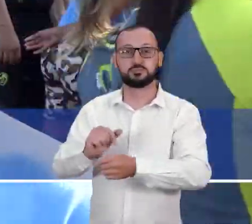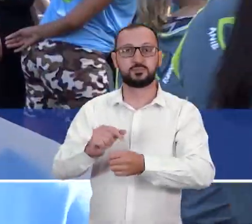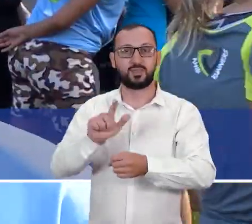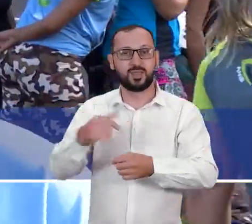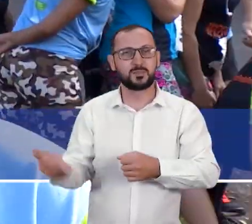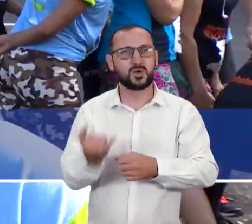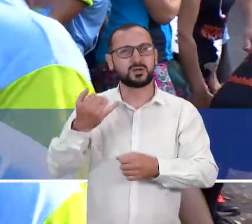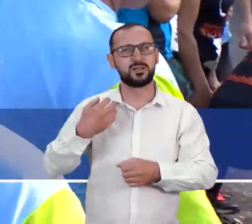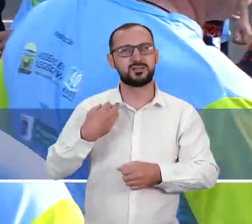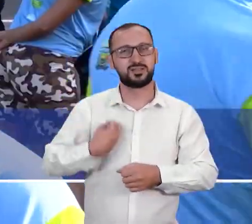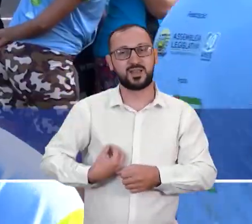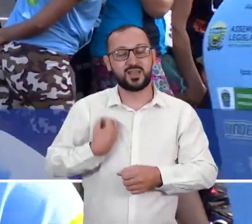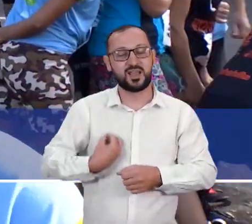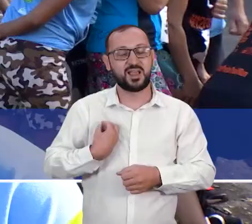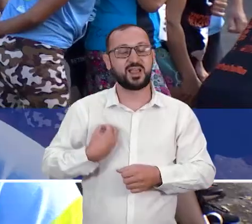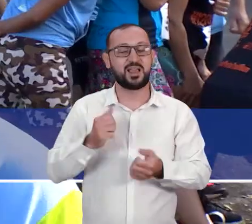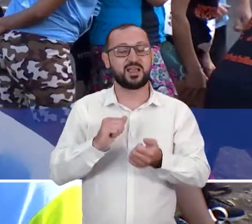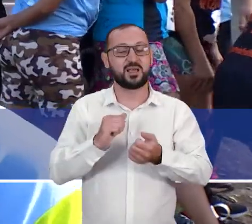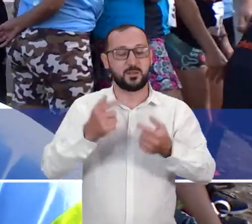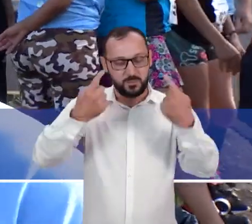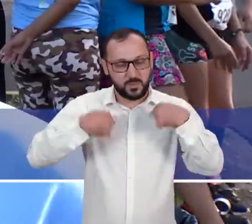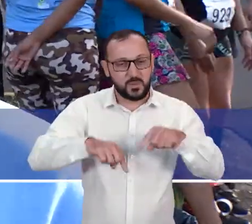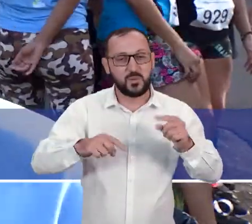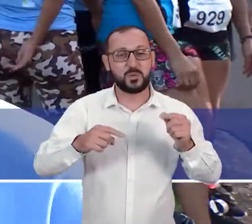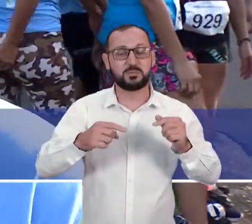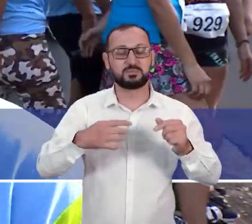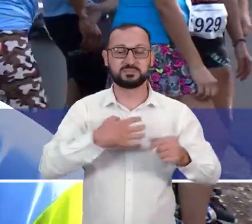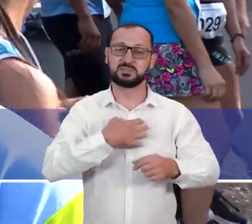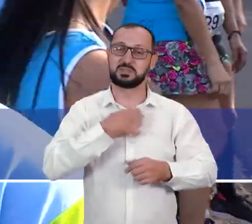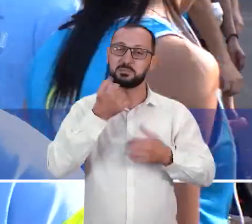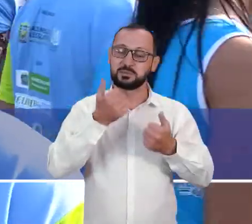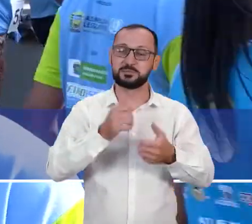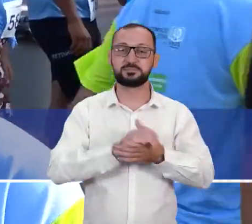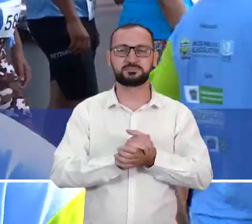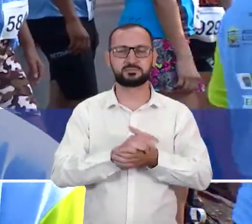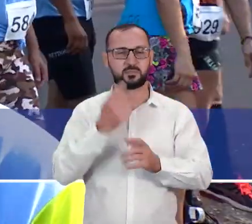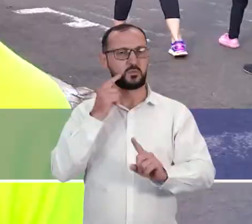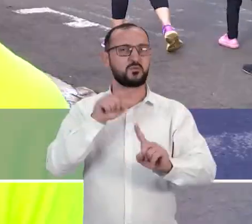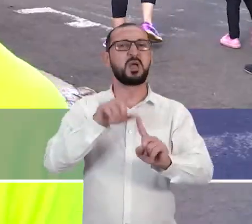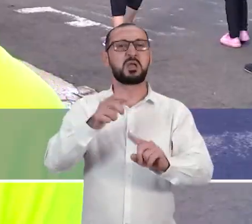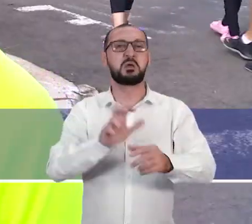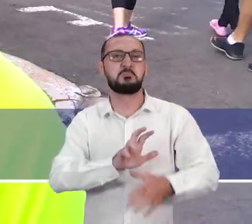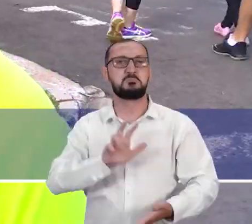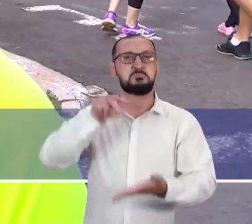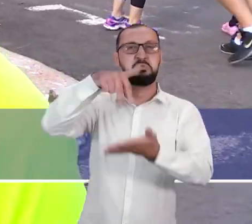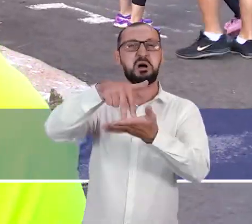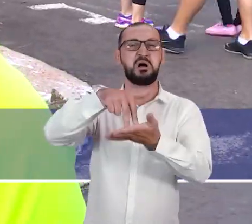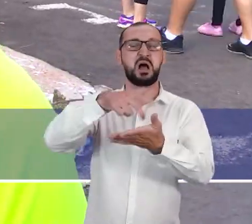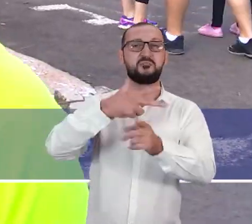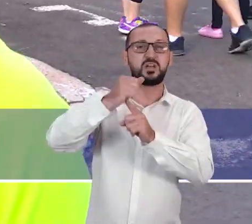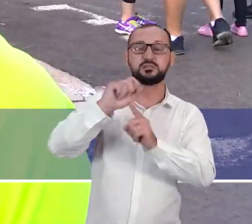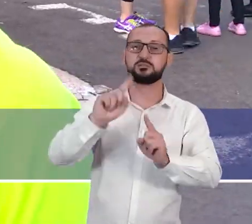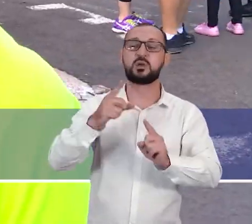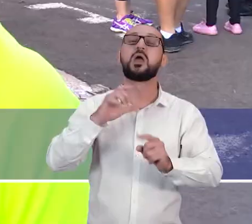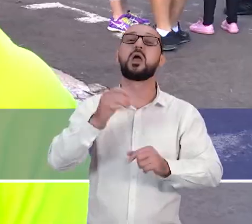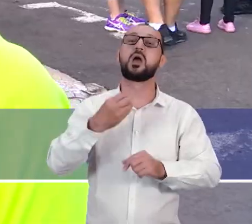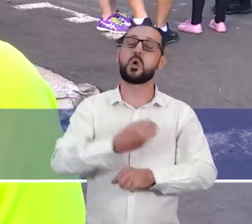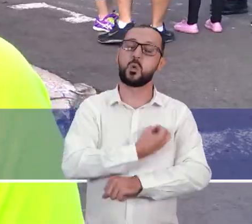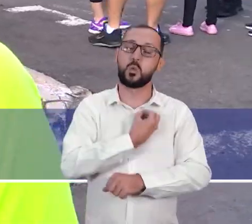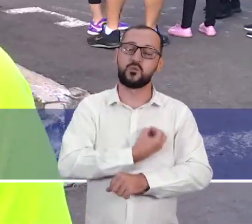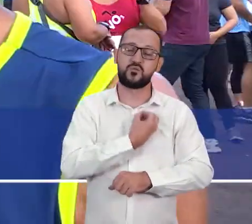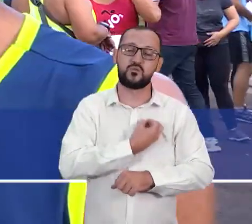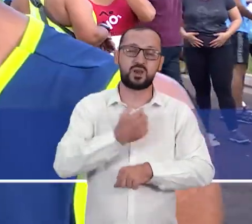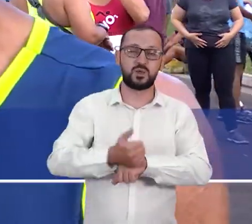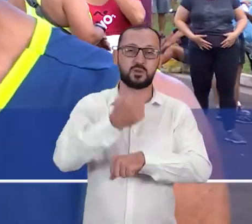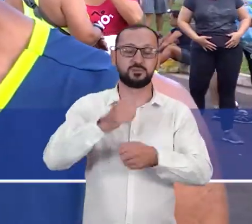É importante, né, a atividade física, né, para a saúde, para o bem-estar, né? A intenção não é pódio, é qualidade de vida,